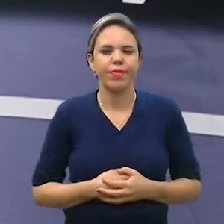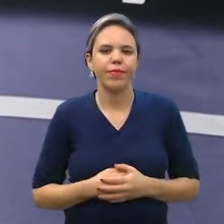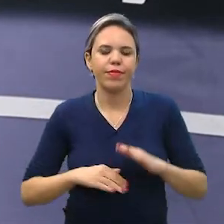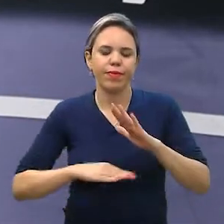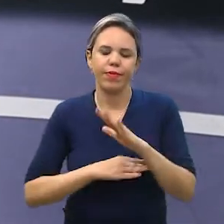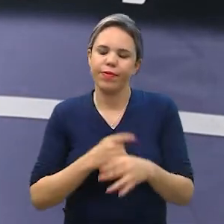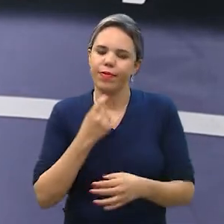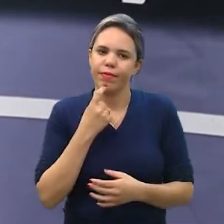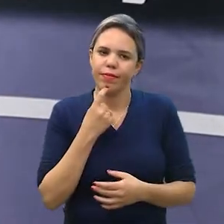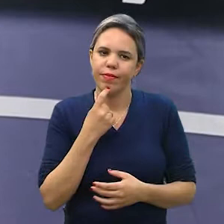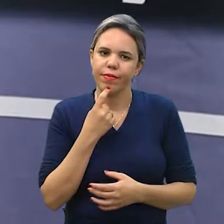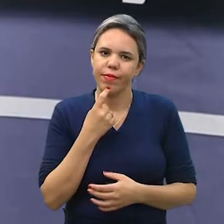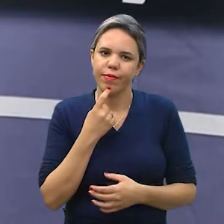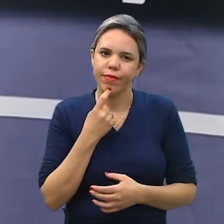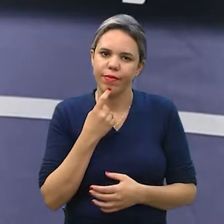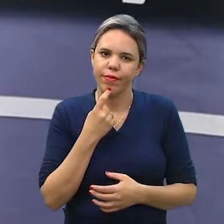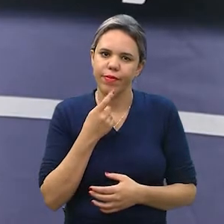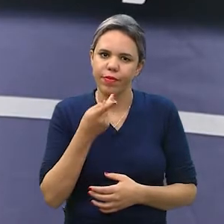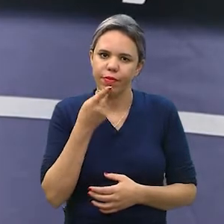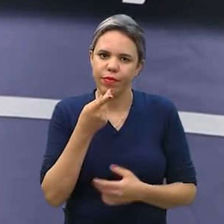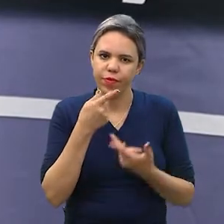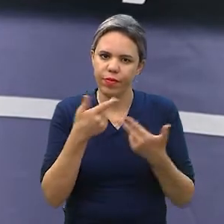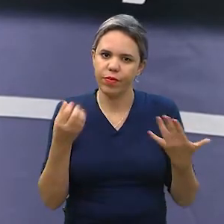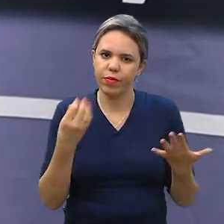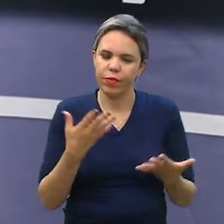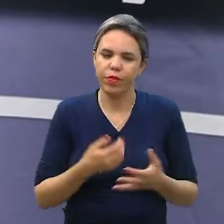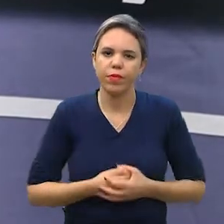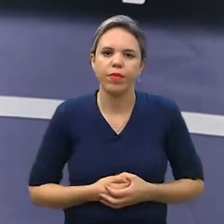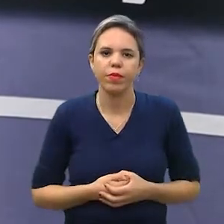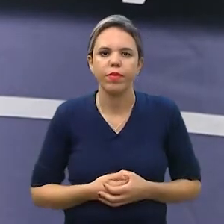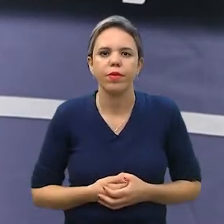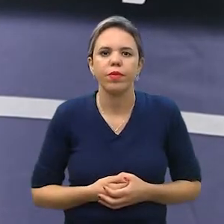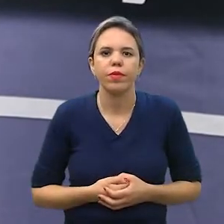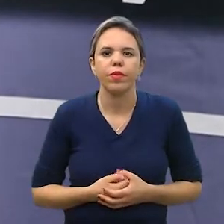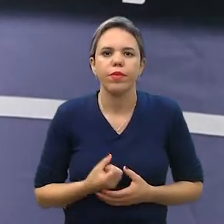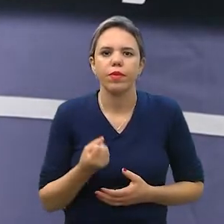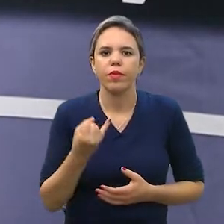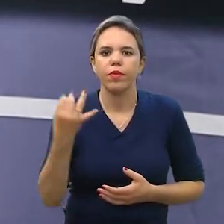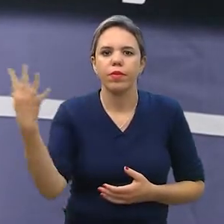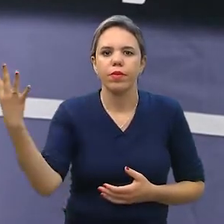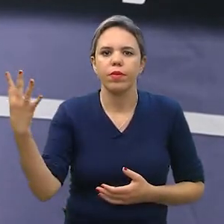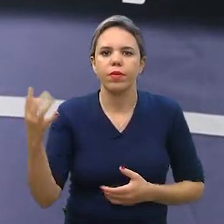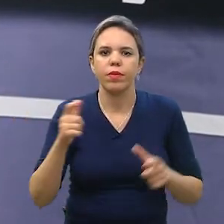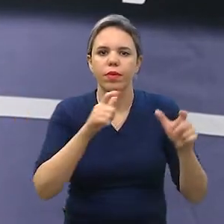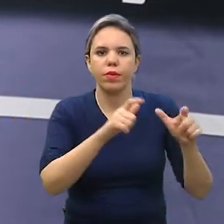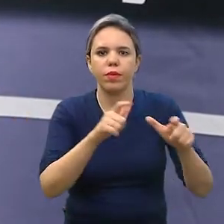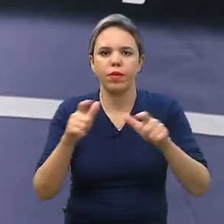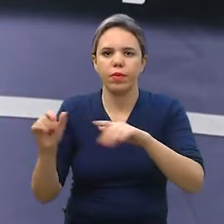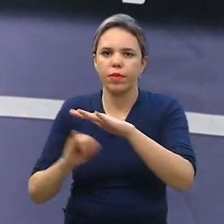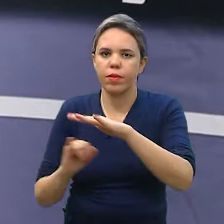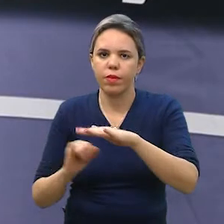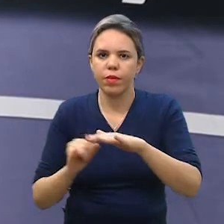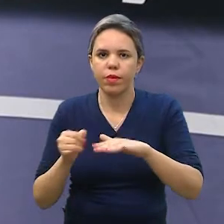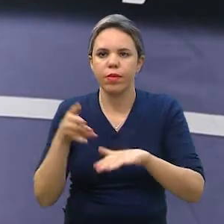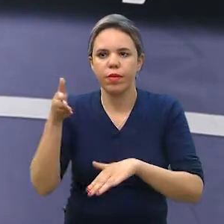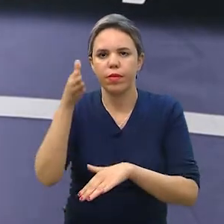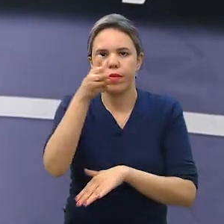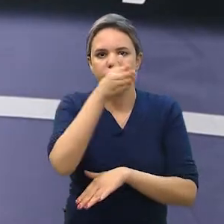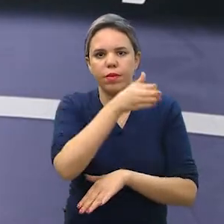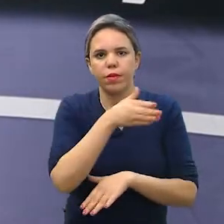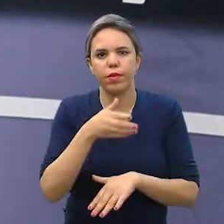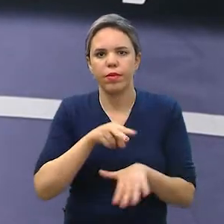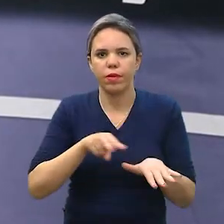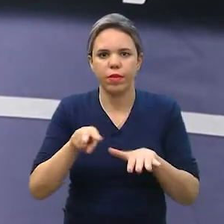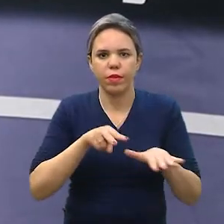TV Câmara Campinas, ainda mais para falar de coisas boas. Quantos e quantos cantinhos a gente já não explorou nessas